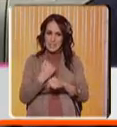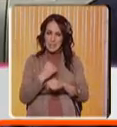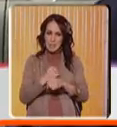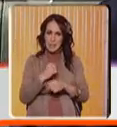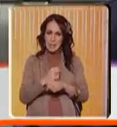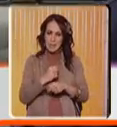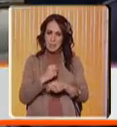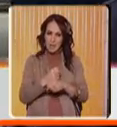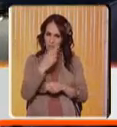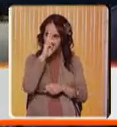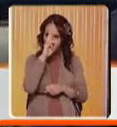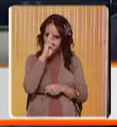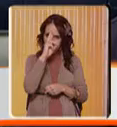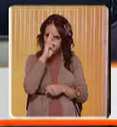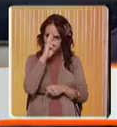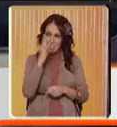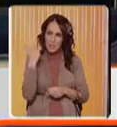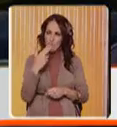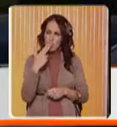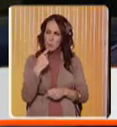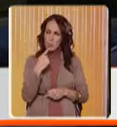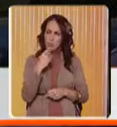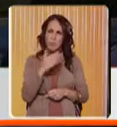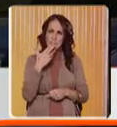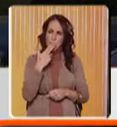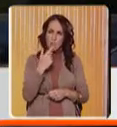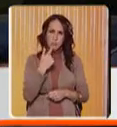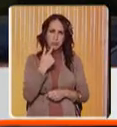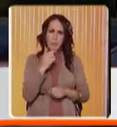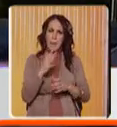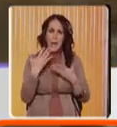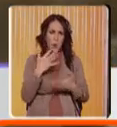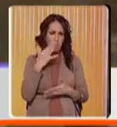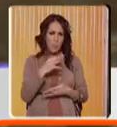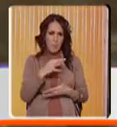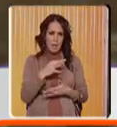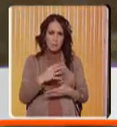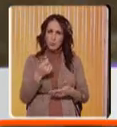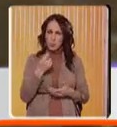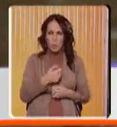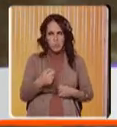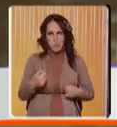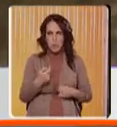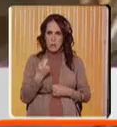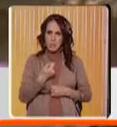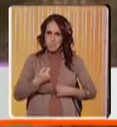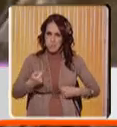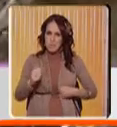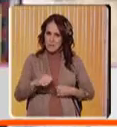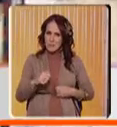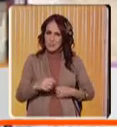com afinco e também fumei muito de princípio. Mas agora estou normal. Um bocadinho.